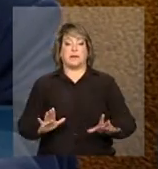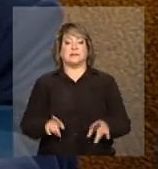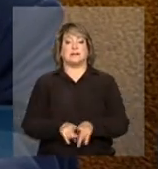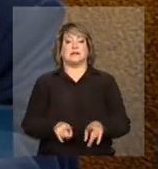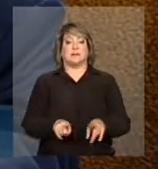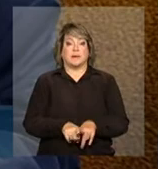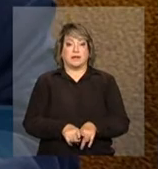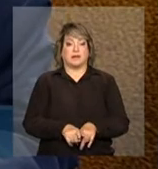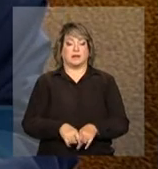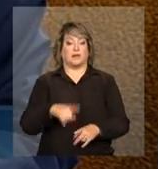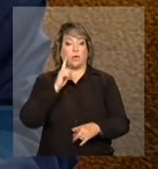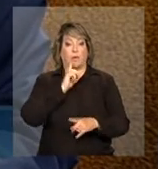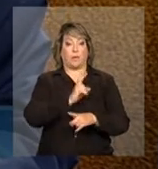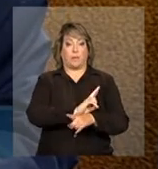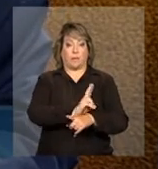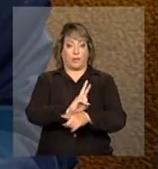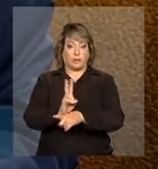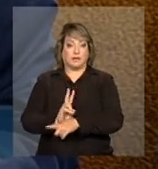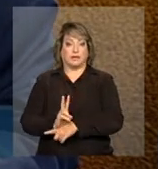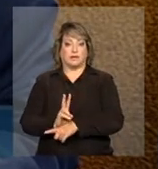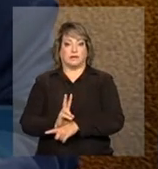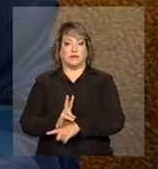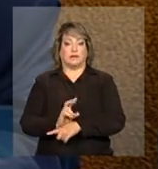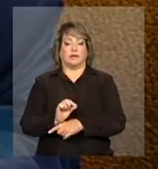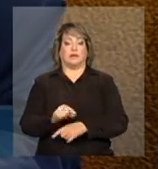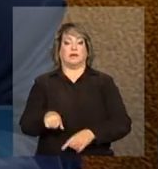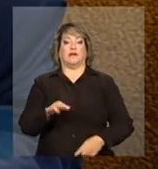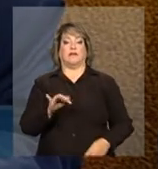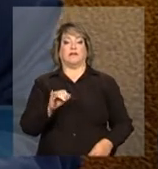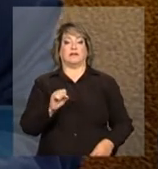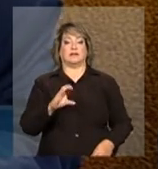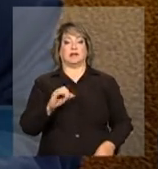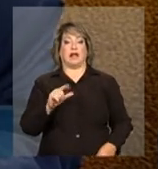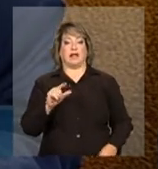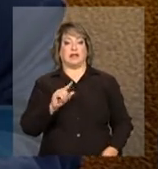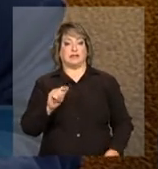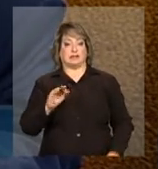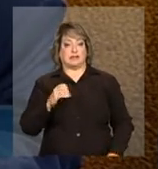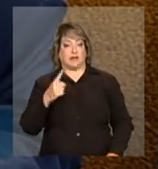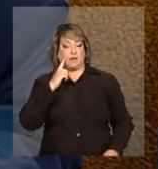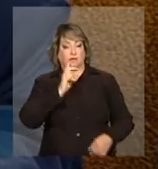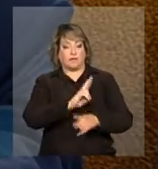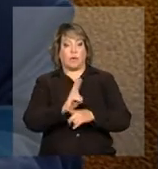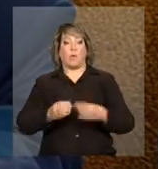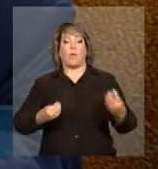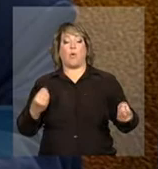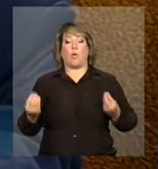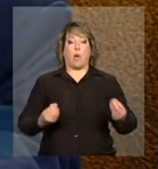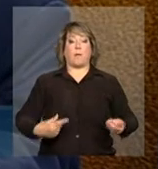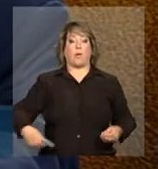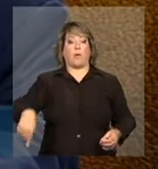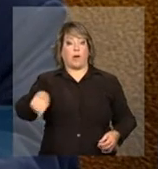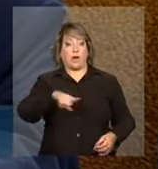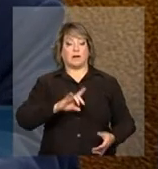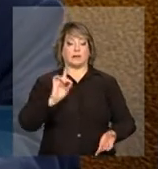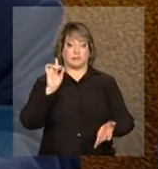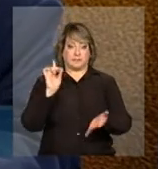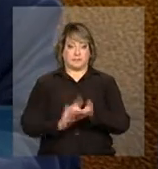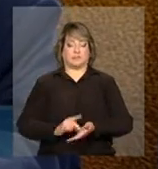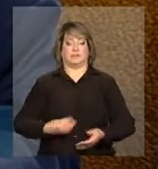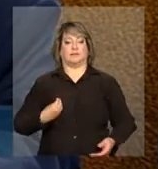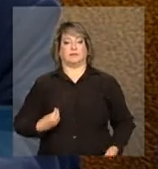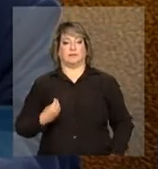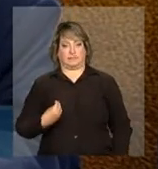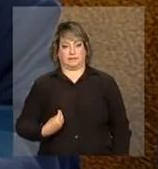no monitoramento, né, e na fiscalização, né, de como eles são efetivamente